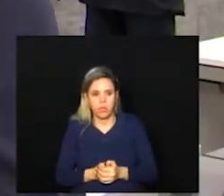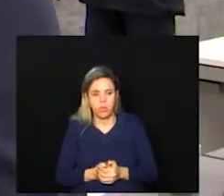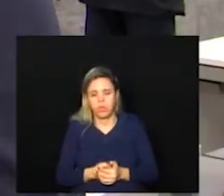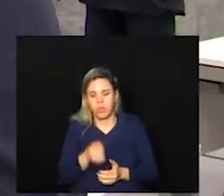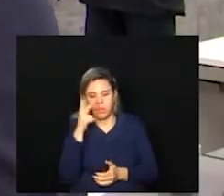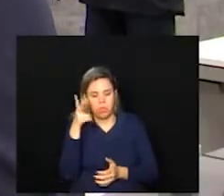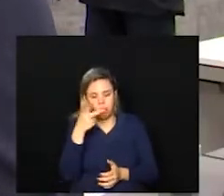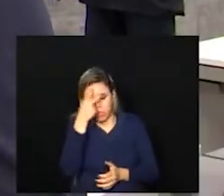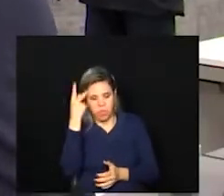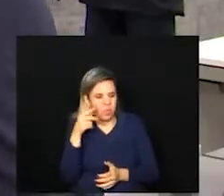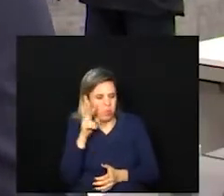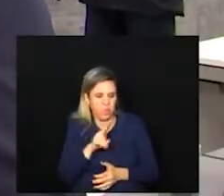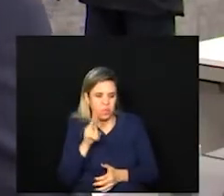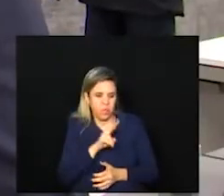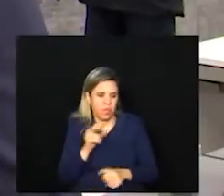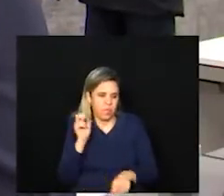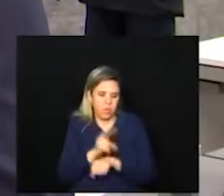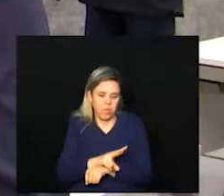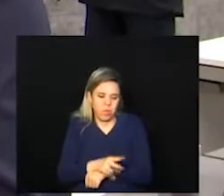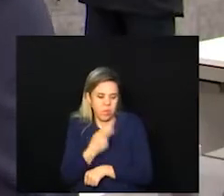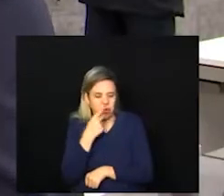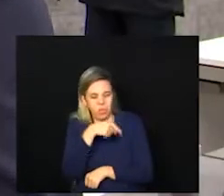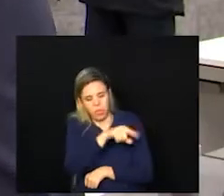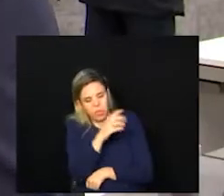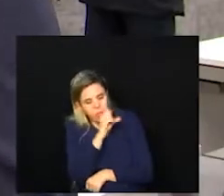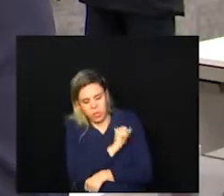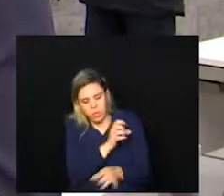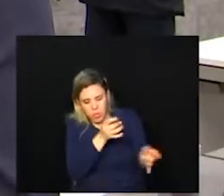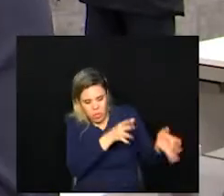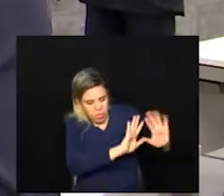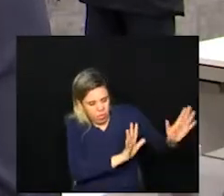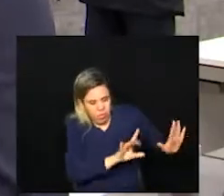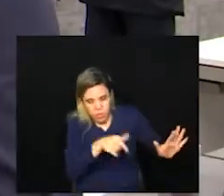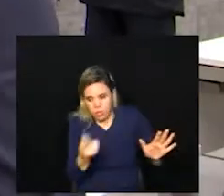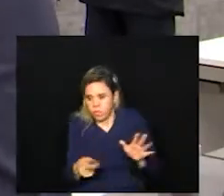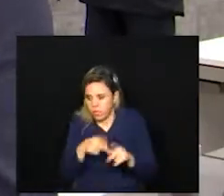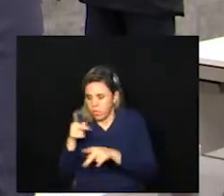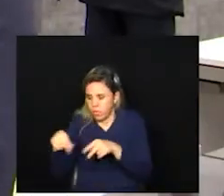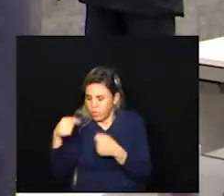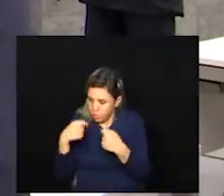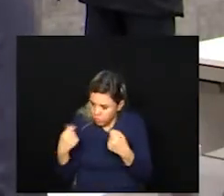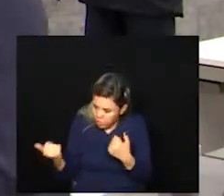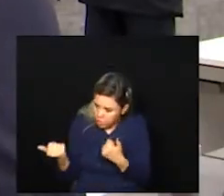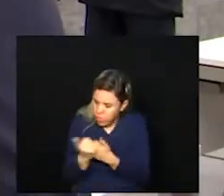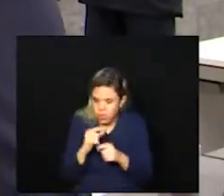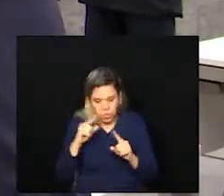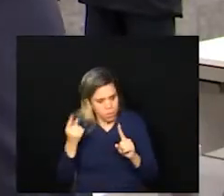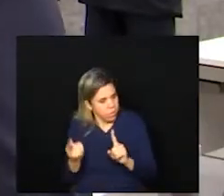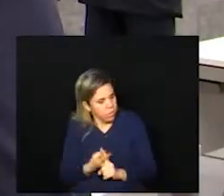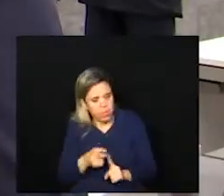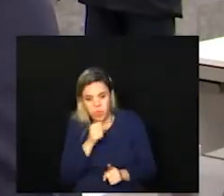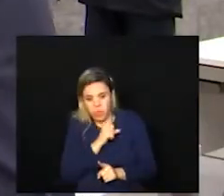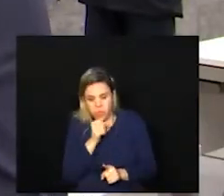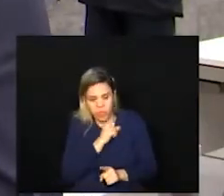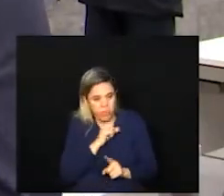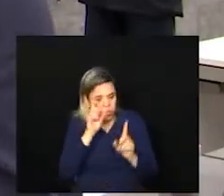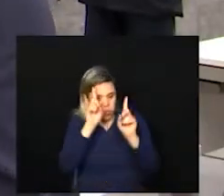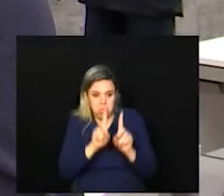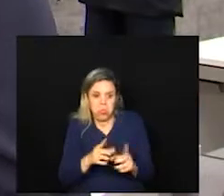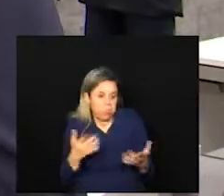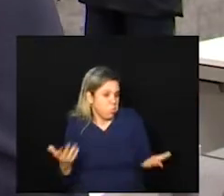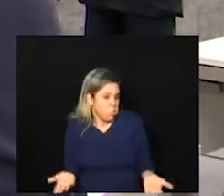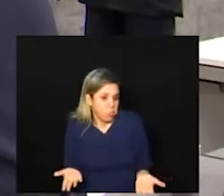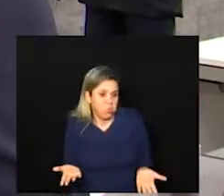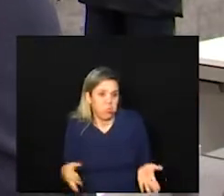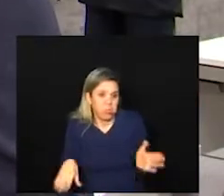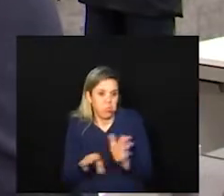espertalhões que usam a vaga, vou ali rapidinho, deixa aqui, e quando aquelas pessoas, gestantes, idosos, deficientes